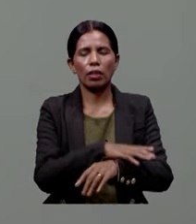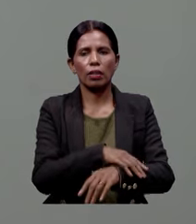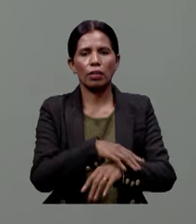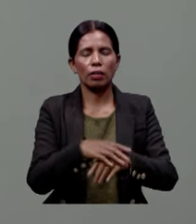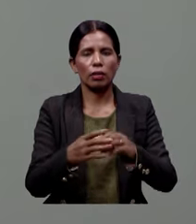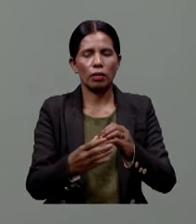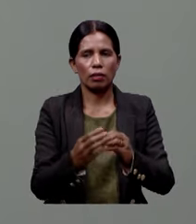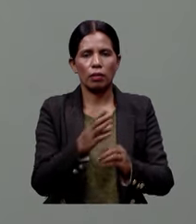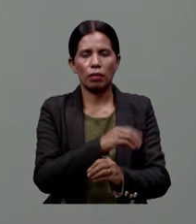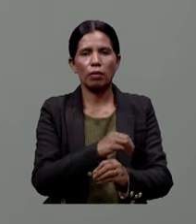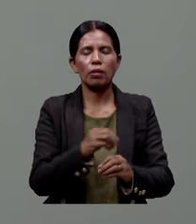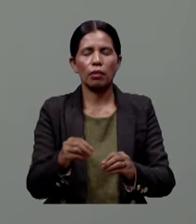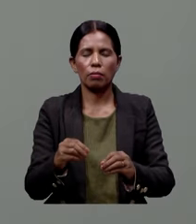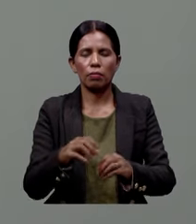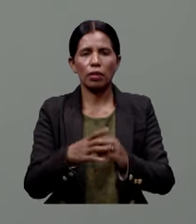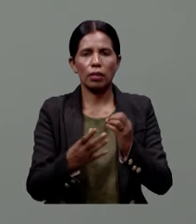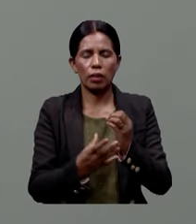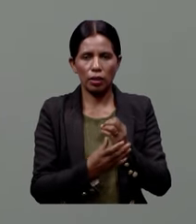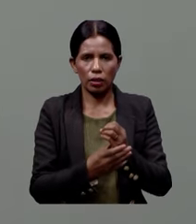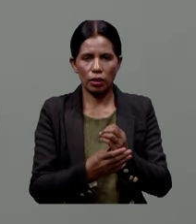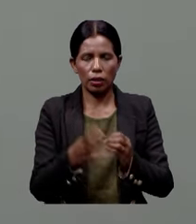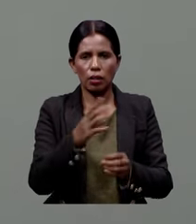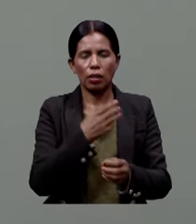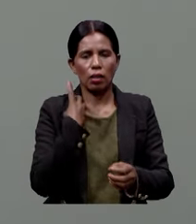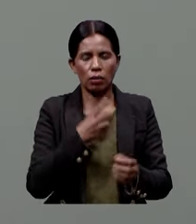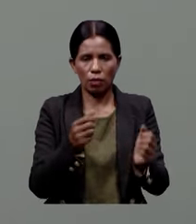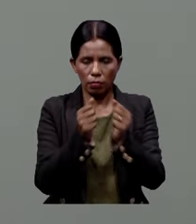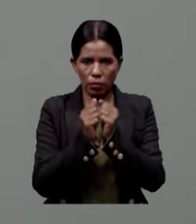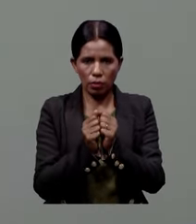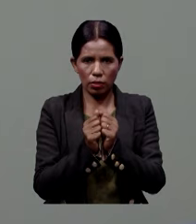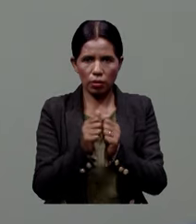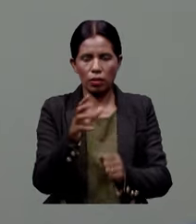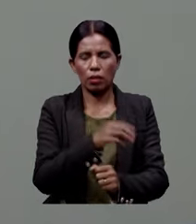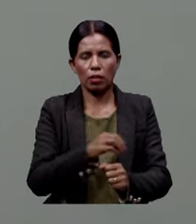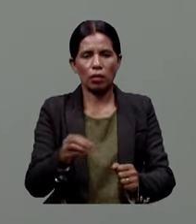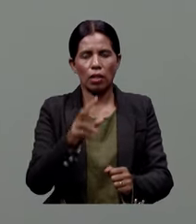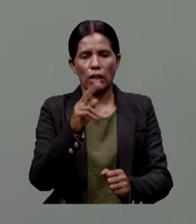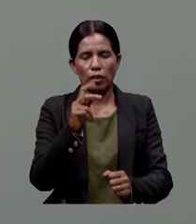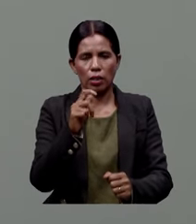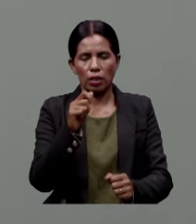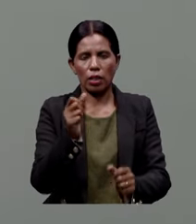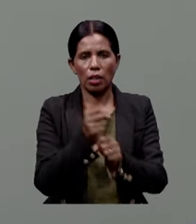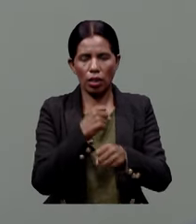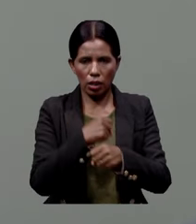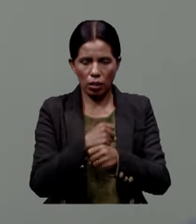ko atividade de bem mata ter halo toponimia halo